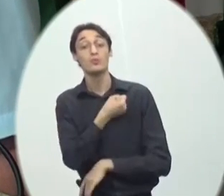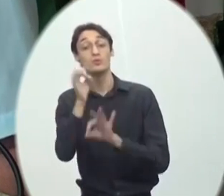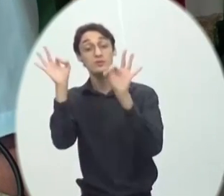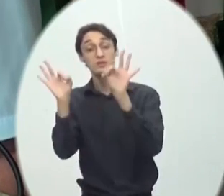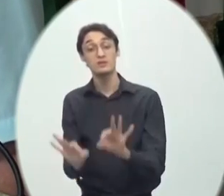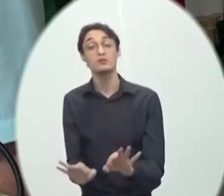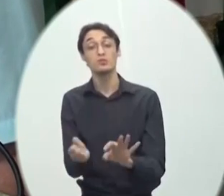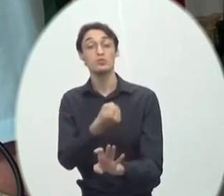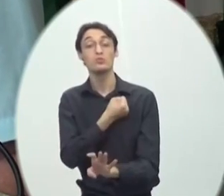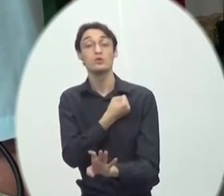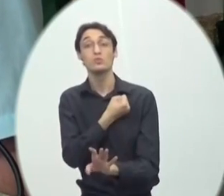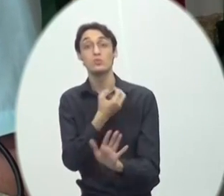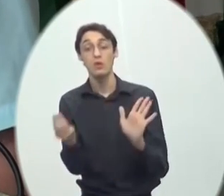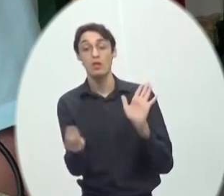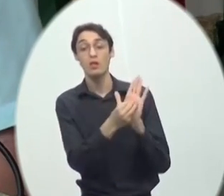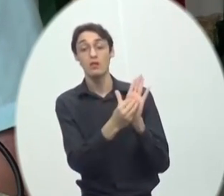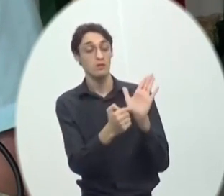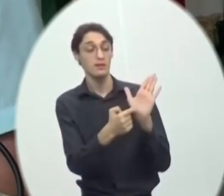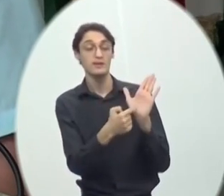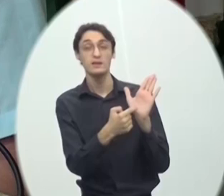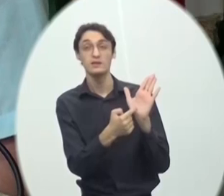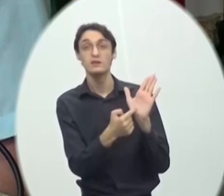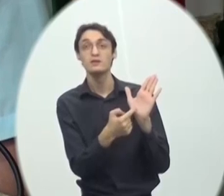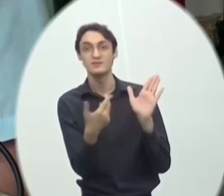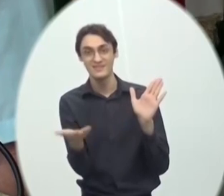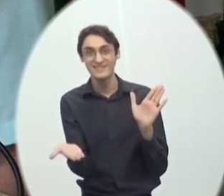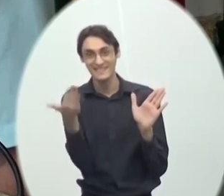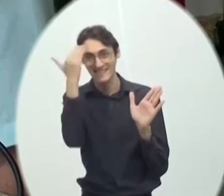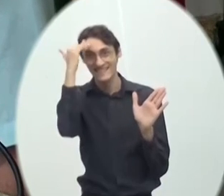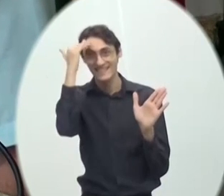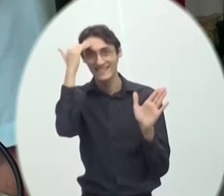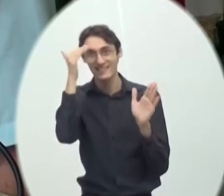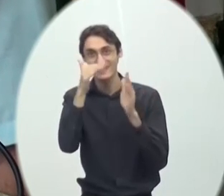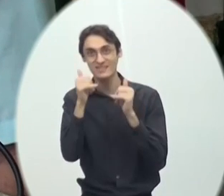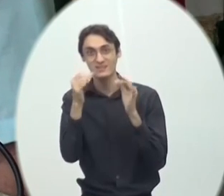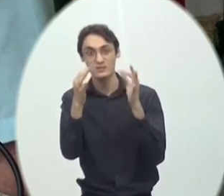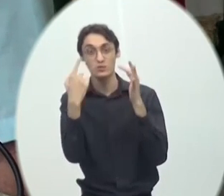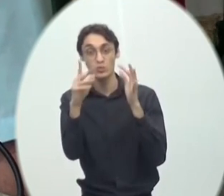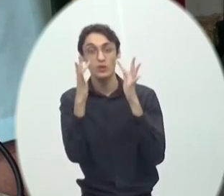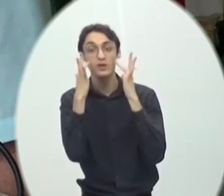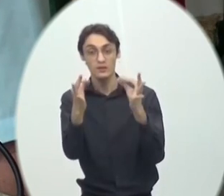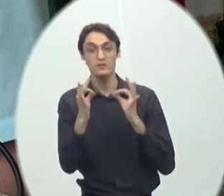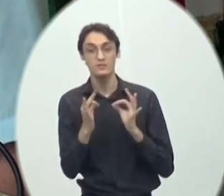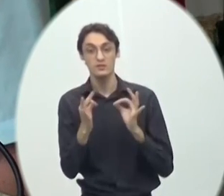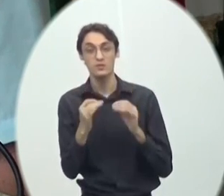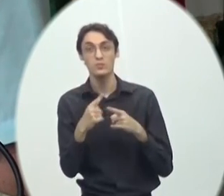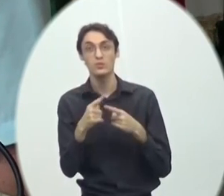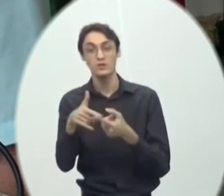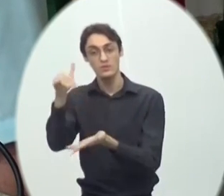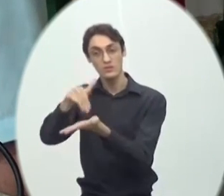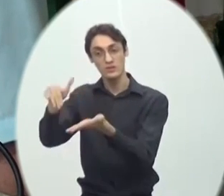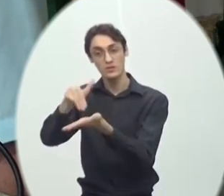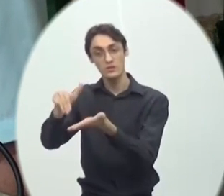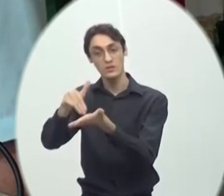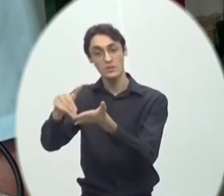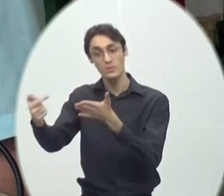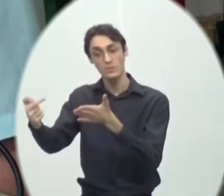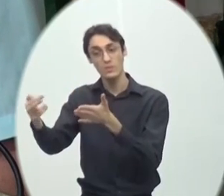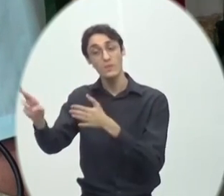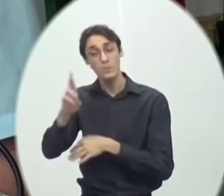É um número. É isso, vereador Potelec, que eu peço a sua atenção. Que o secretário responda o que está sendo